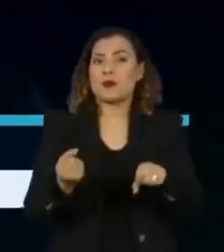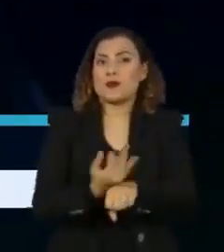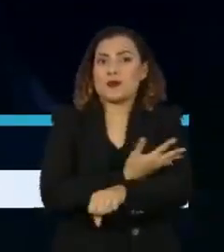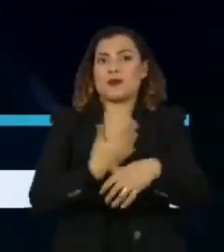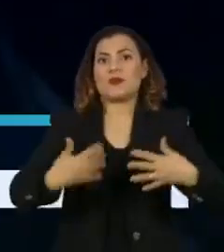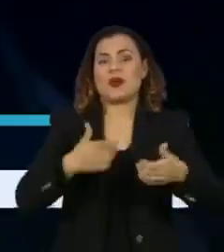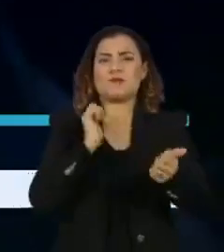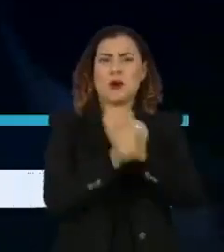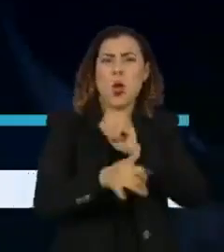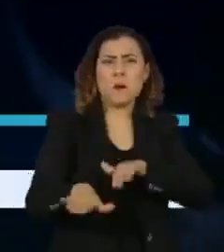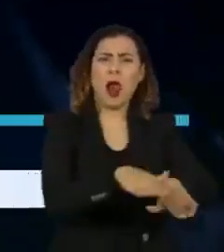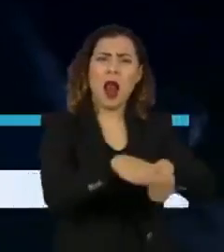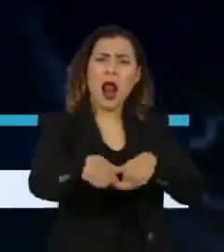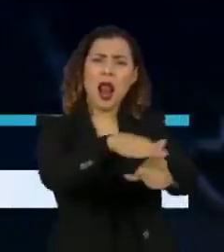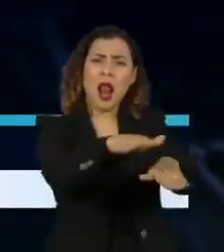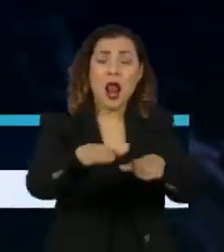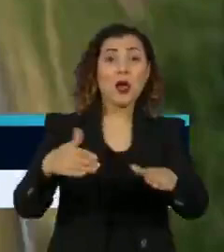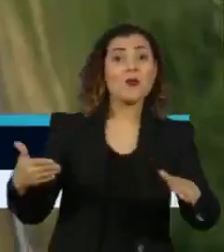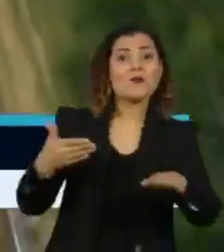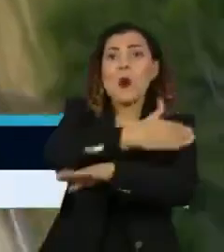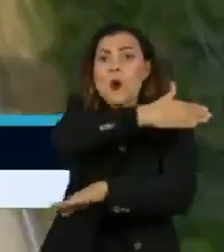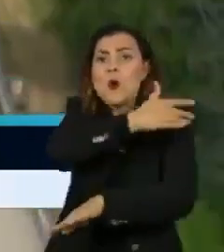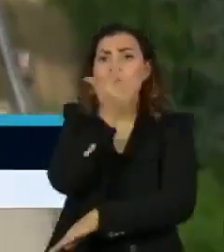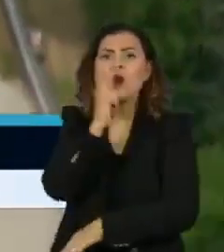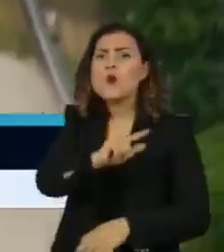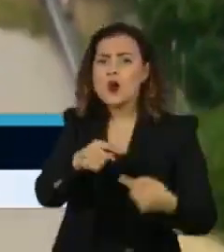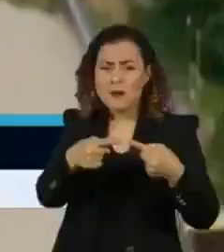na disputa pela vitória até a linha de chegada.